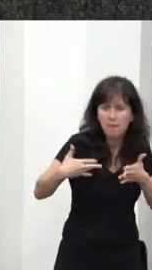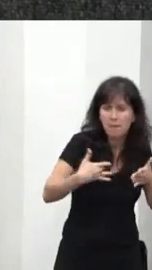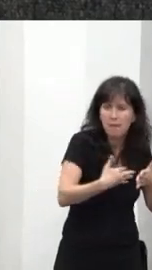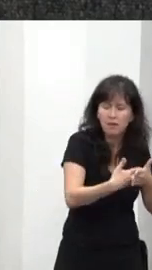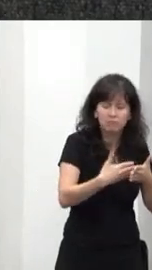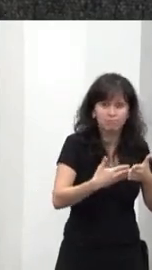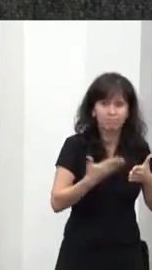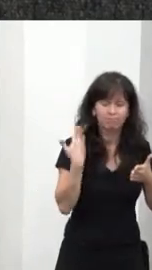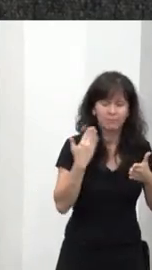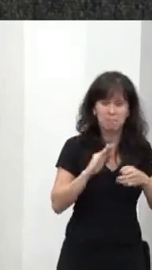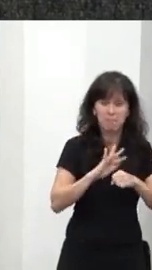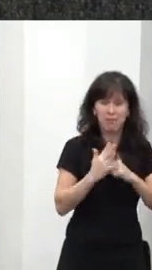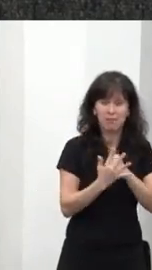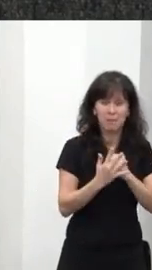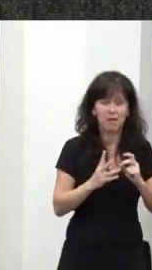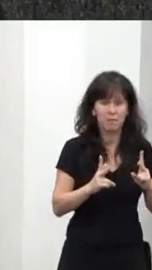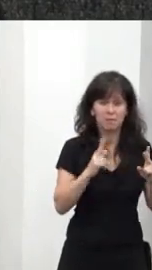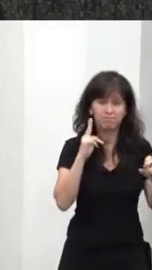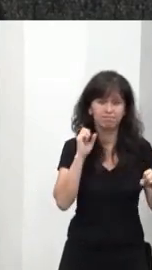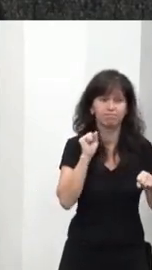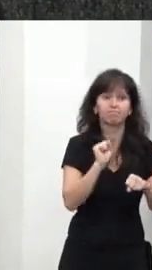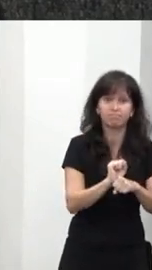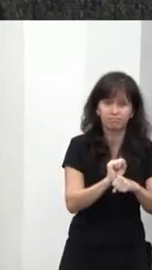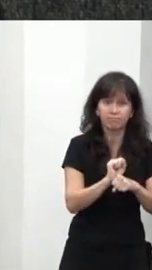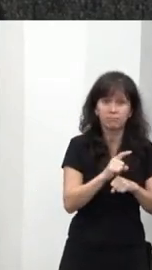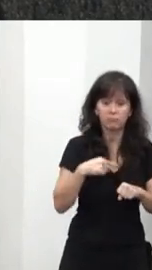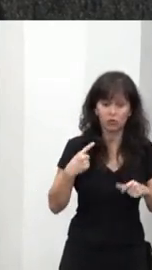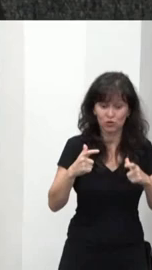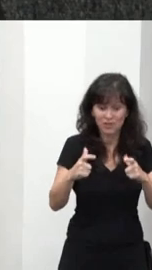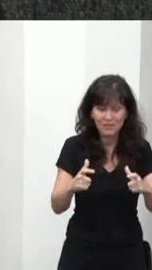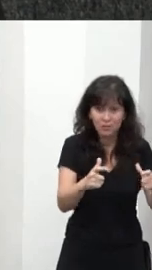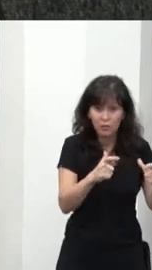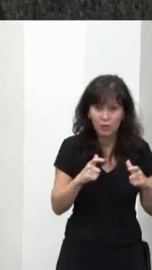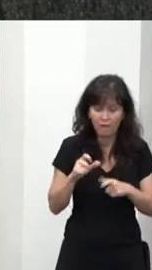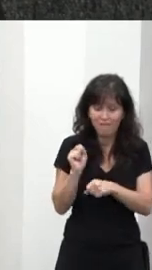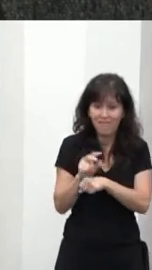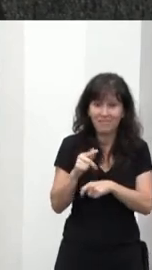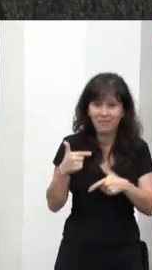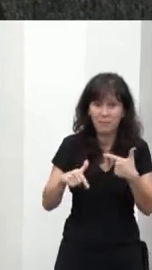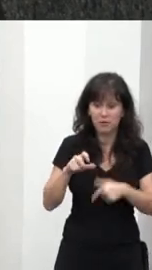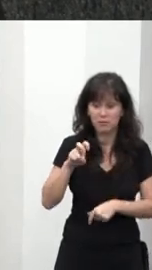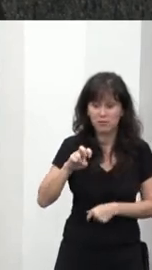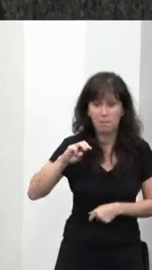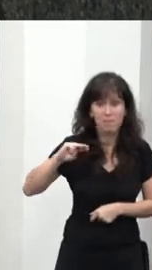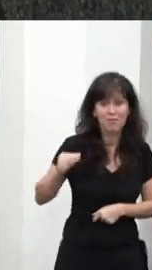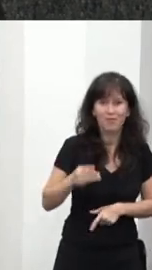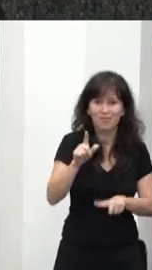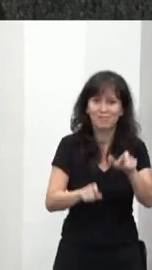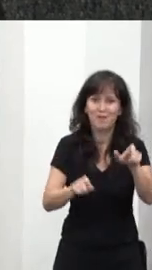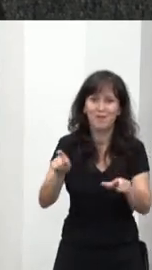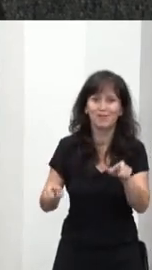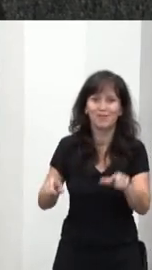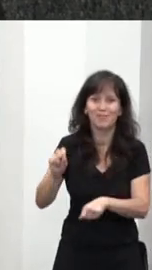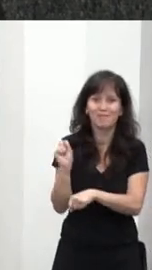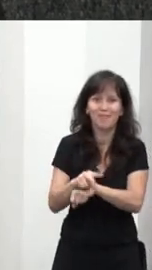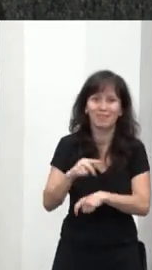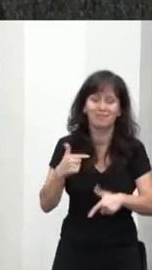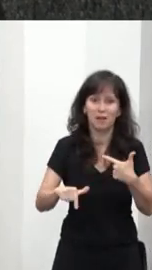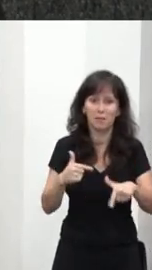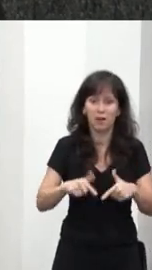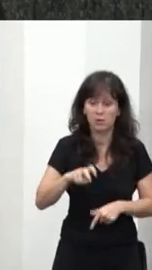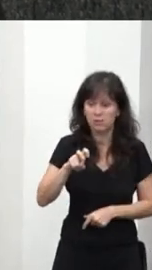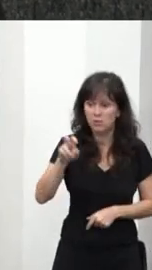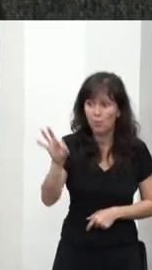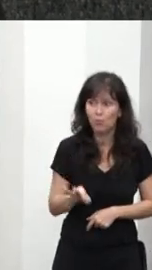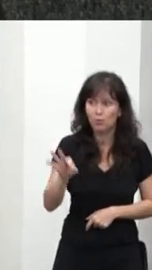não só pela pandemia somos um setor que emprega 5 milhões de pessoas responsável por 5% do mercado